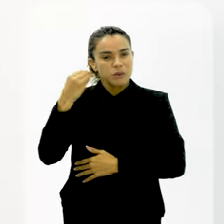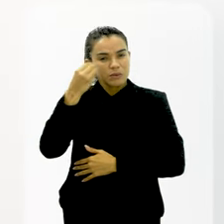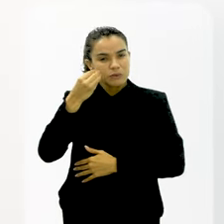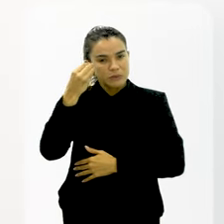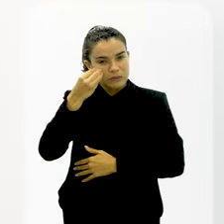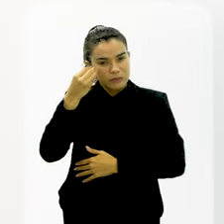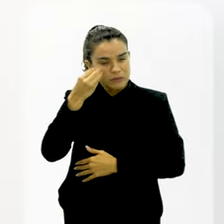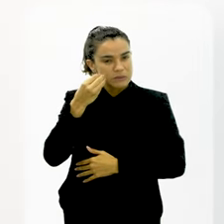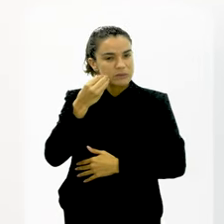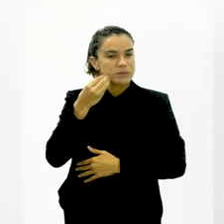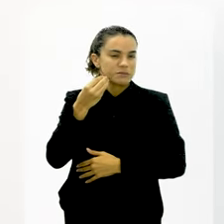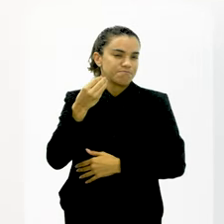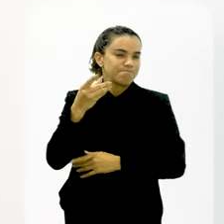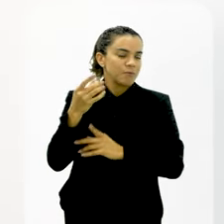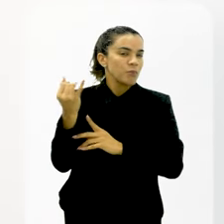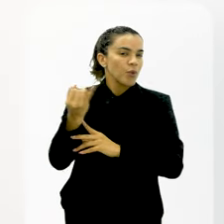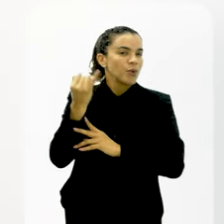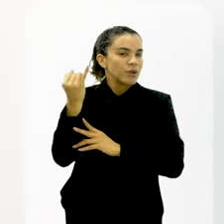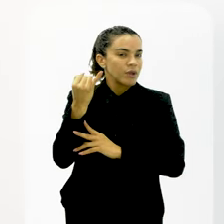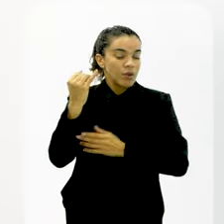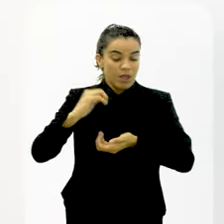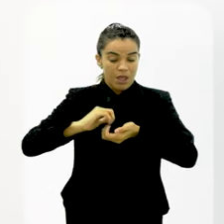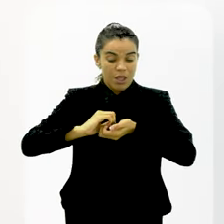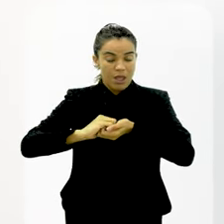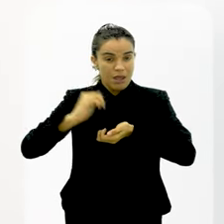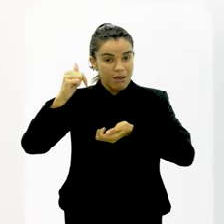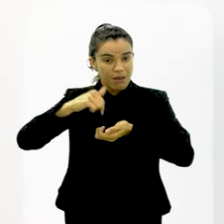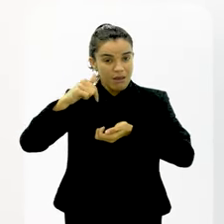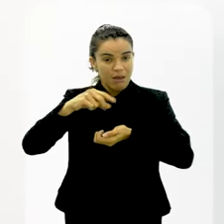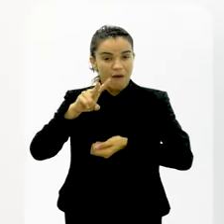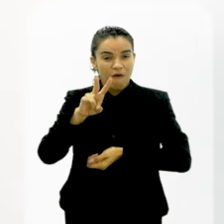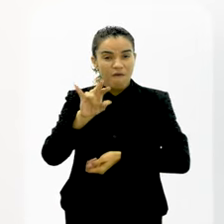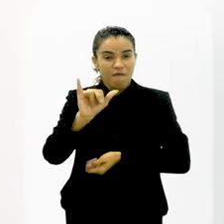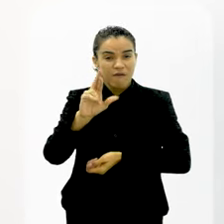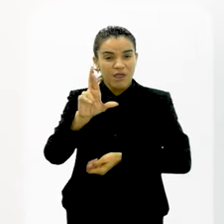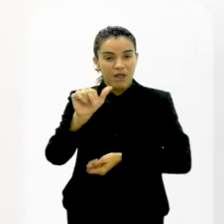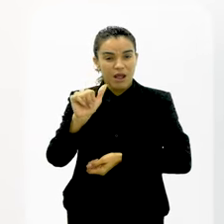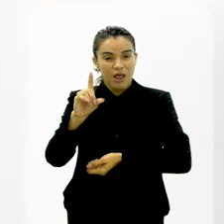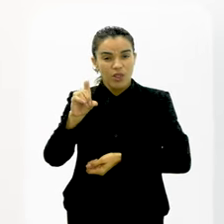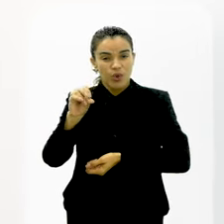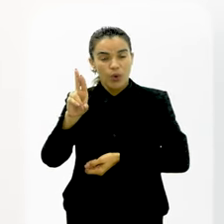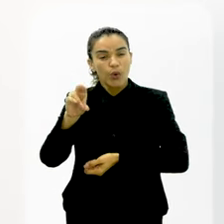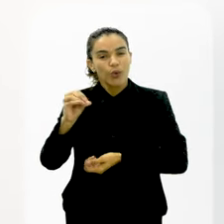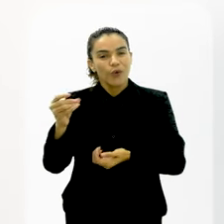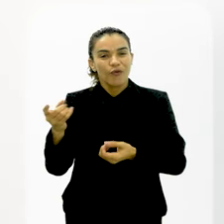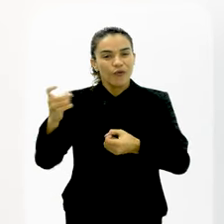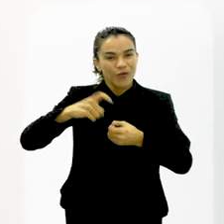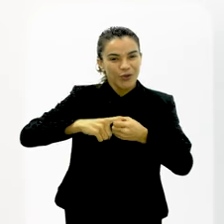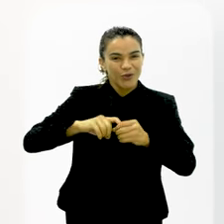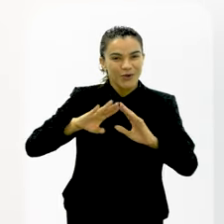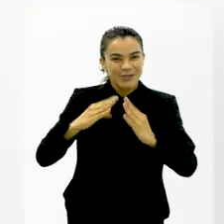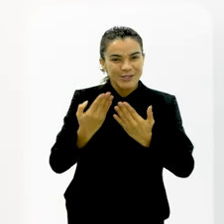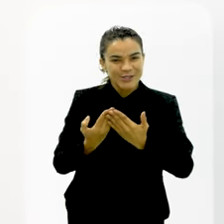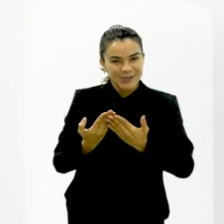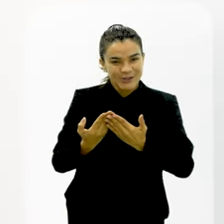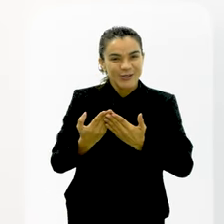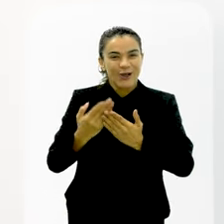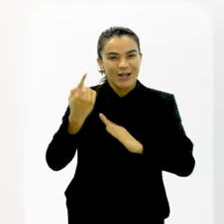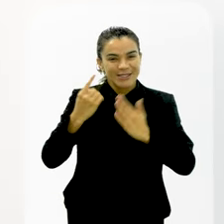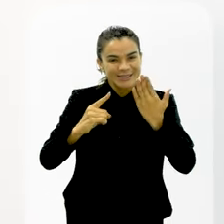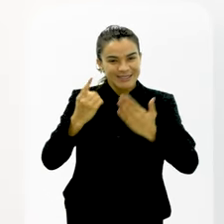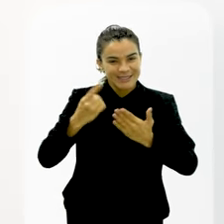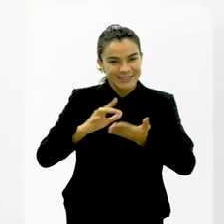que eu acho muito importante. A Viradouro agora retomou a Escola Mirim. E